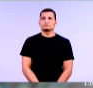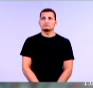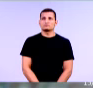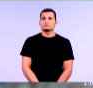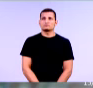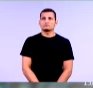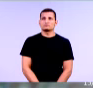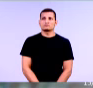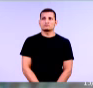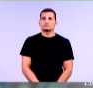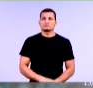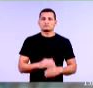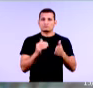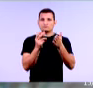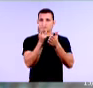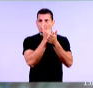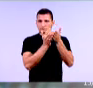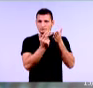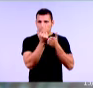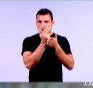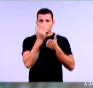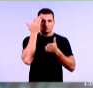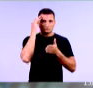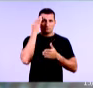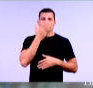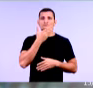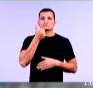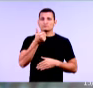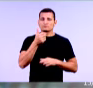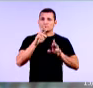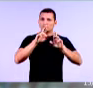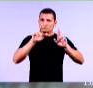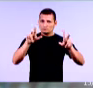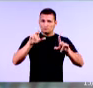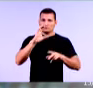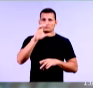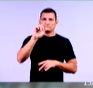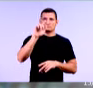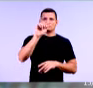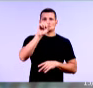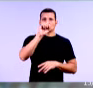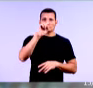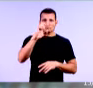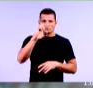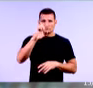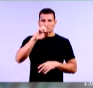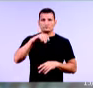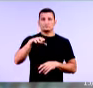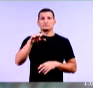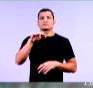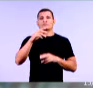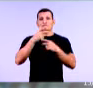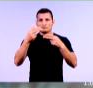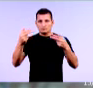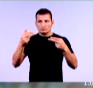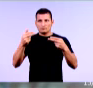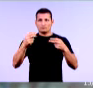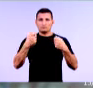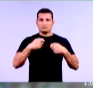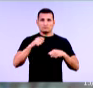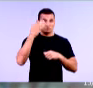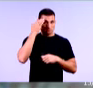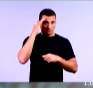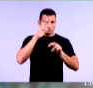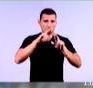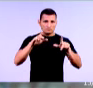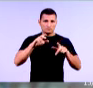Para graficamente entender melhor, né? Diferença entre classe e objeto, a gente precisa entender essa diferença, né?